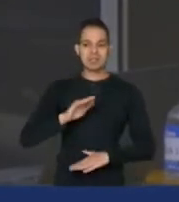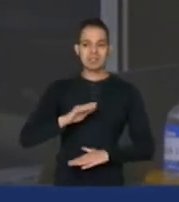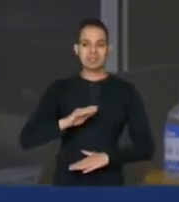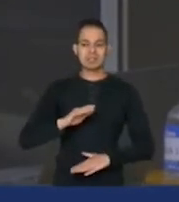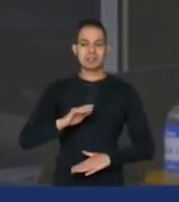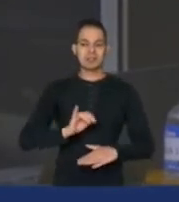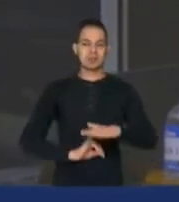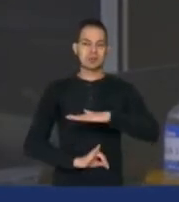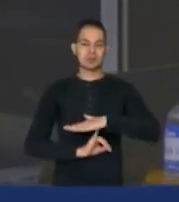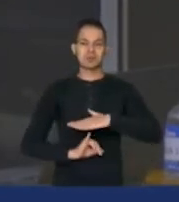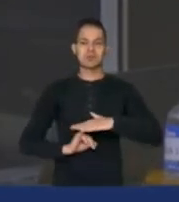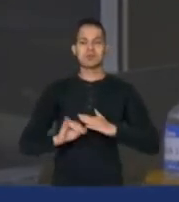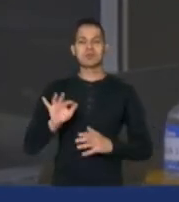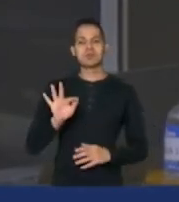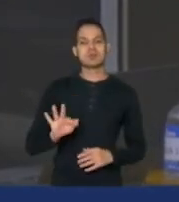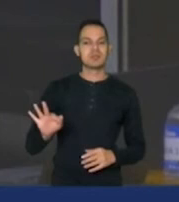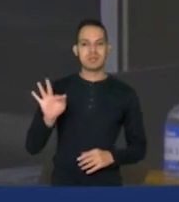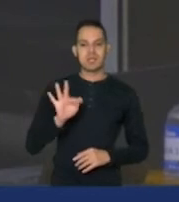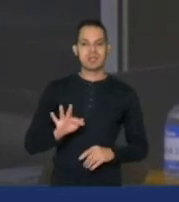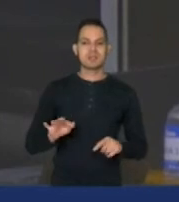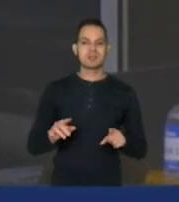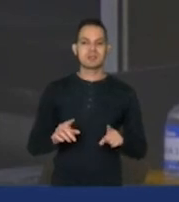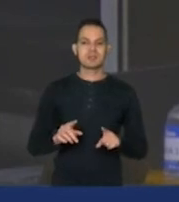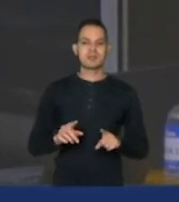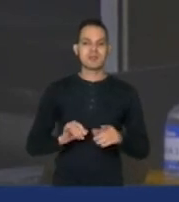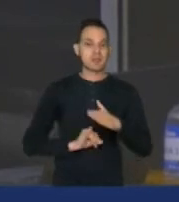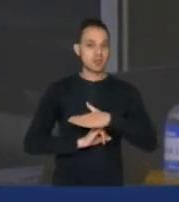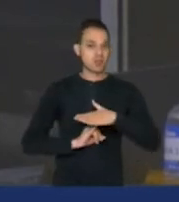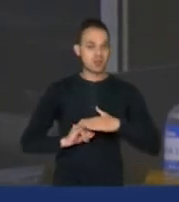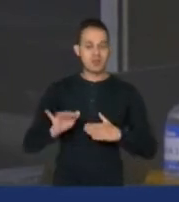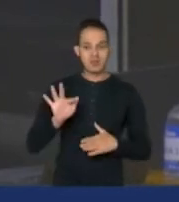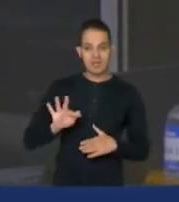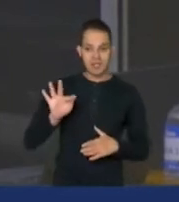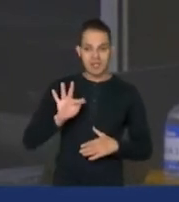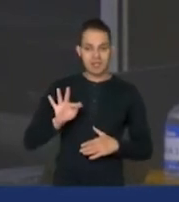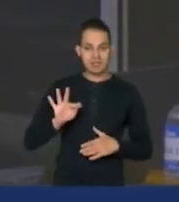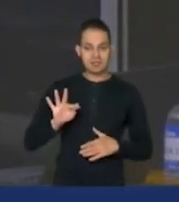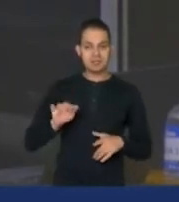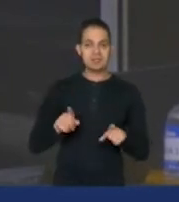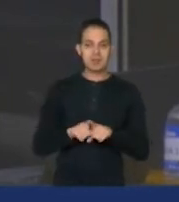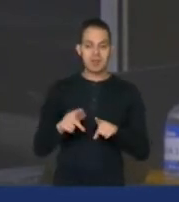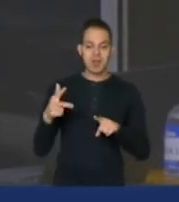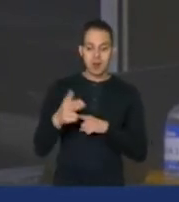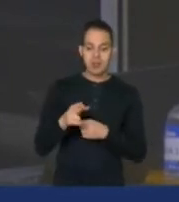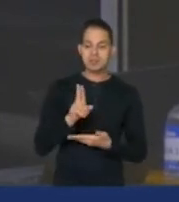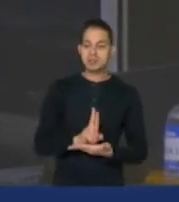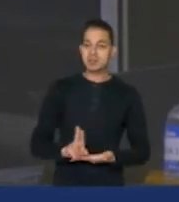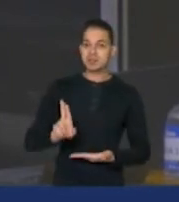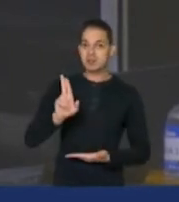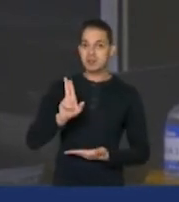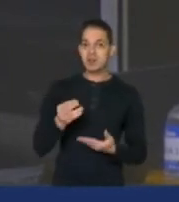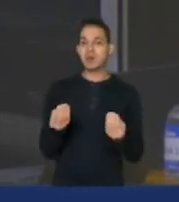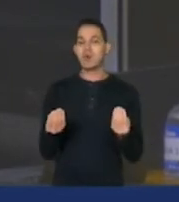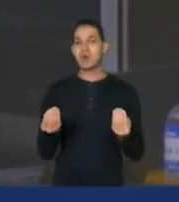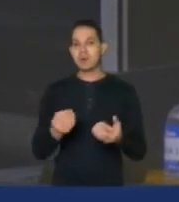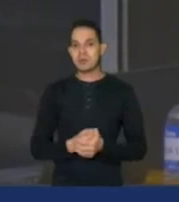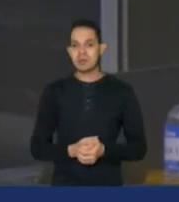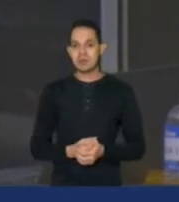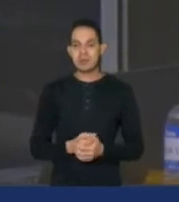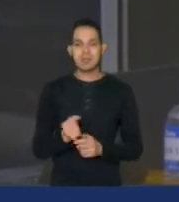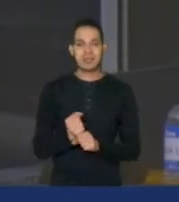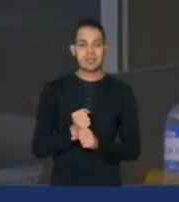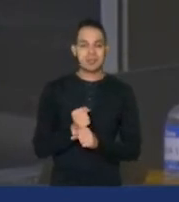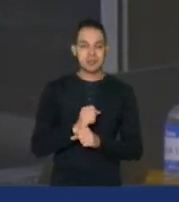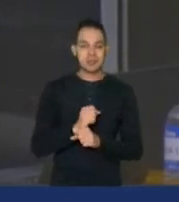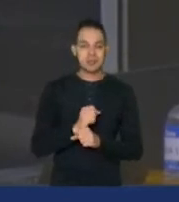institutos federais e em cima só dos institutos federais, sem considerar os cortes nas universidades. Ora, nós estamos no ano da implementação